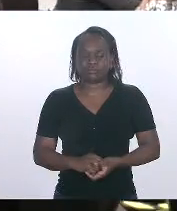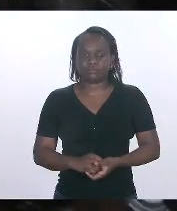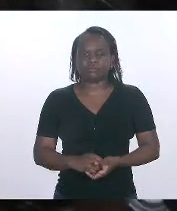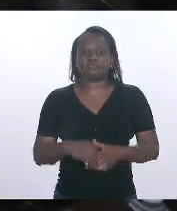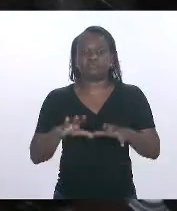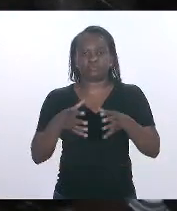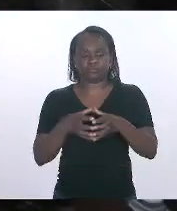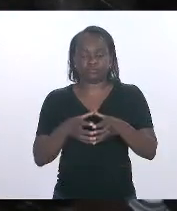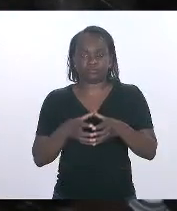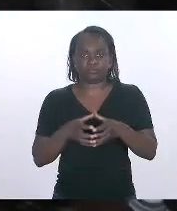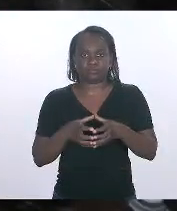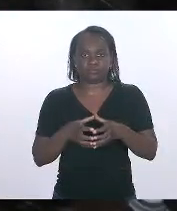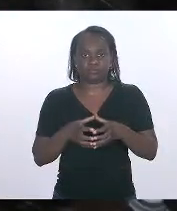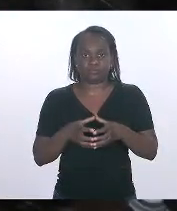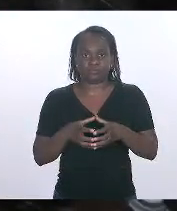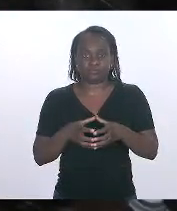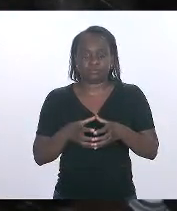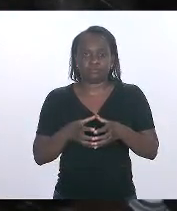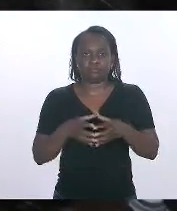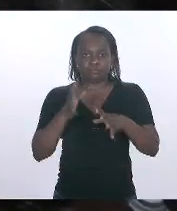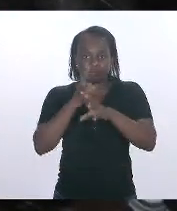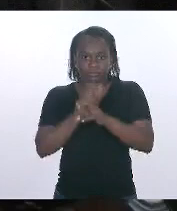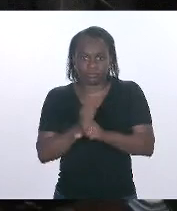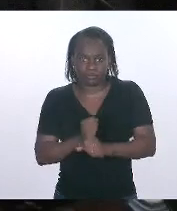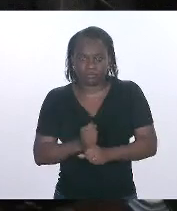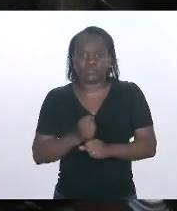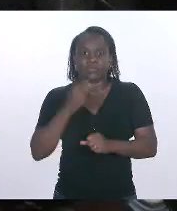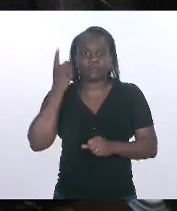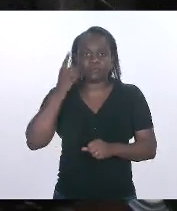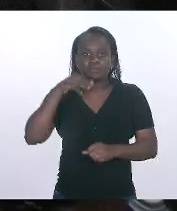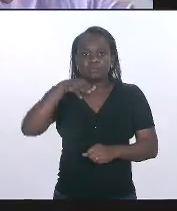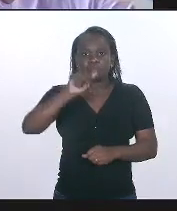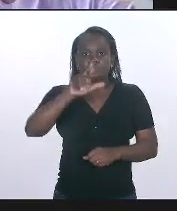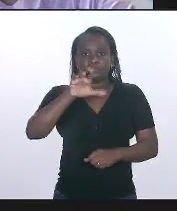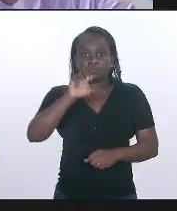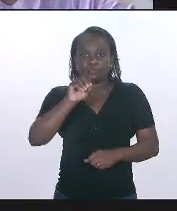Pela Comissão de Orçamento, deputado Márcio Pacheco.